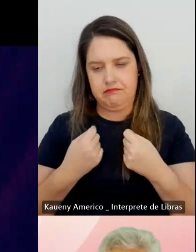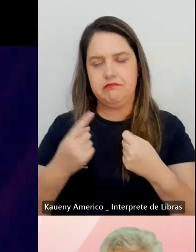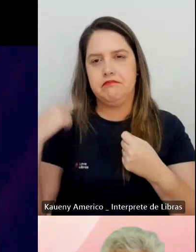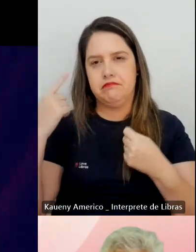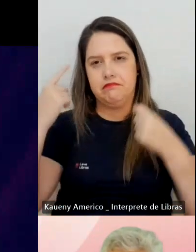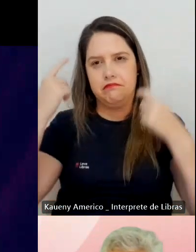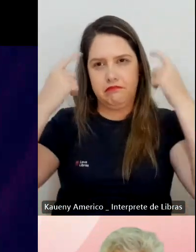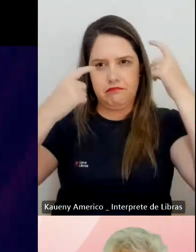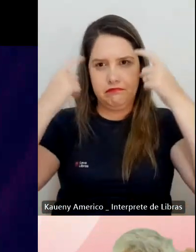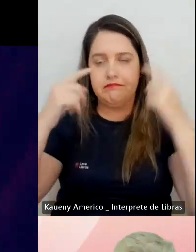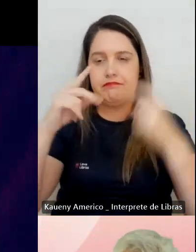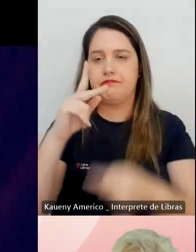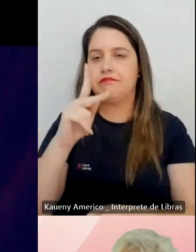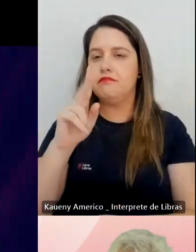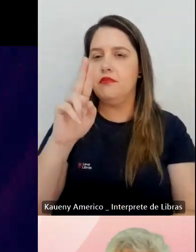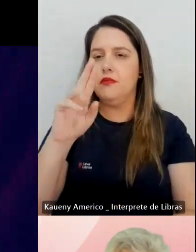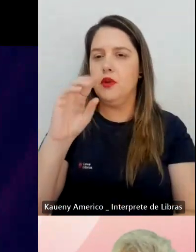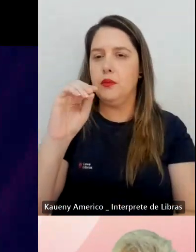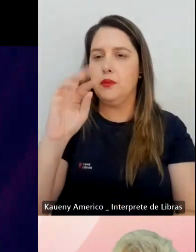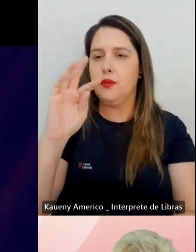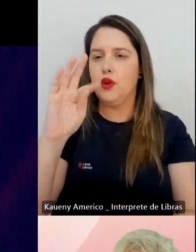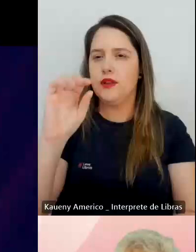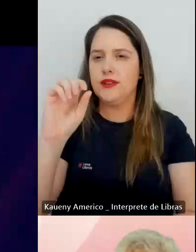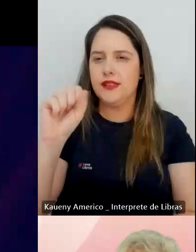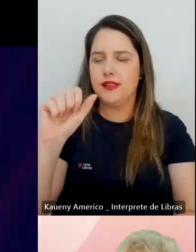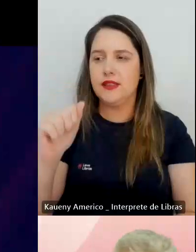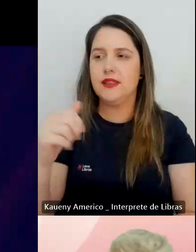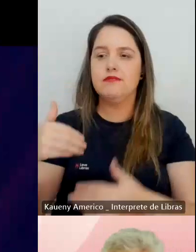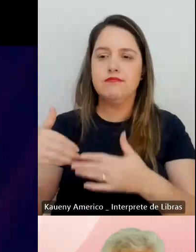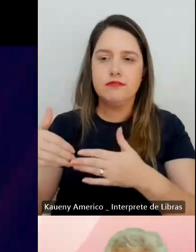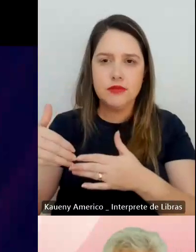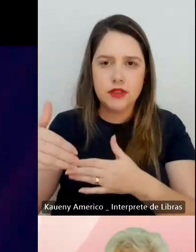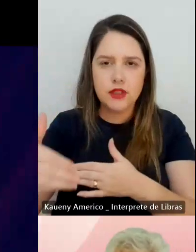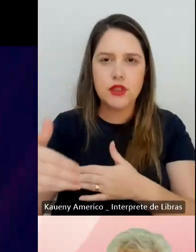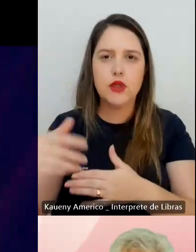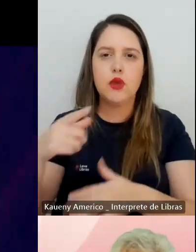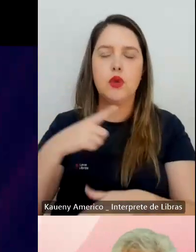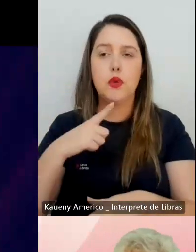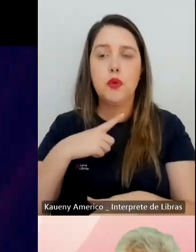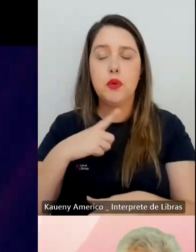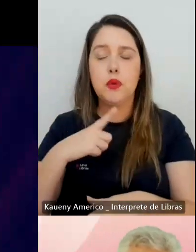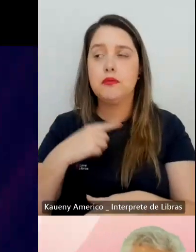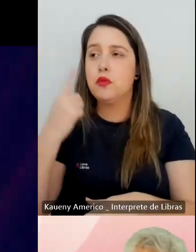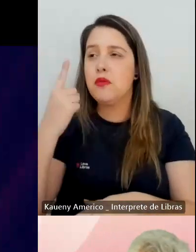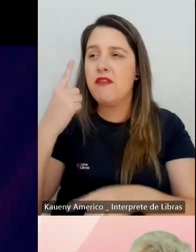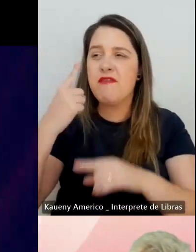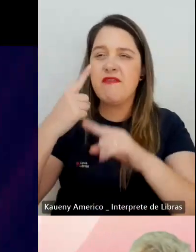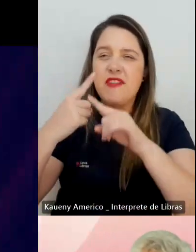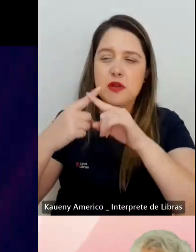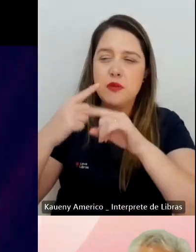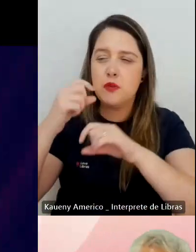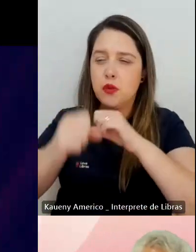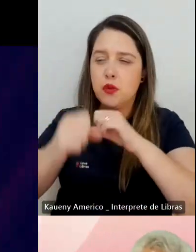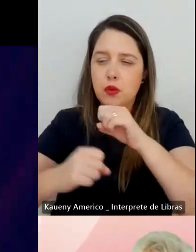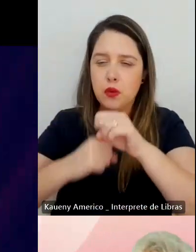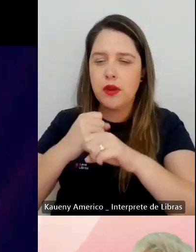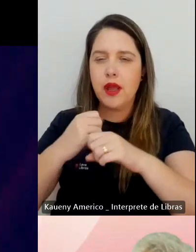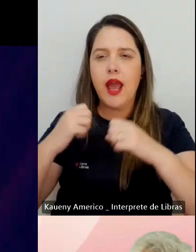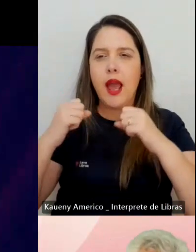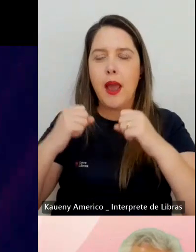próstata, então a gente diz o novembro está chegando, e também não custa uma vez por ano o homem, ultrassom de abdômen, ultrassom